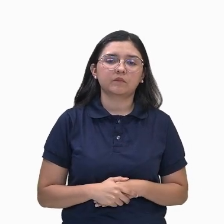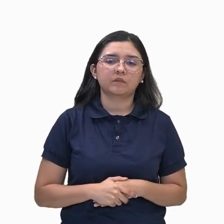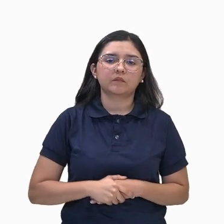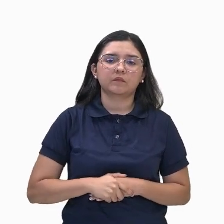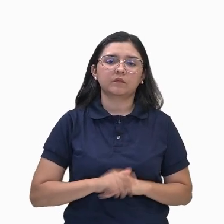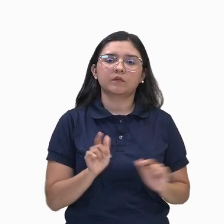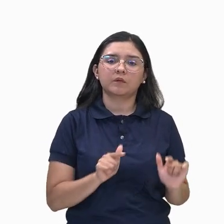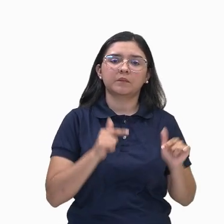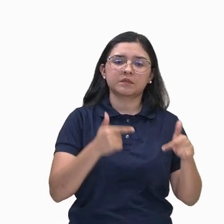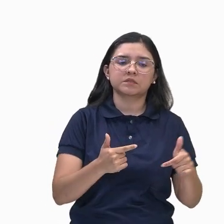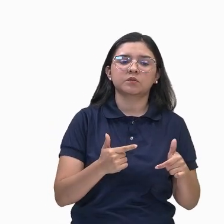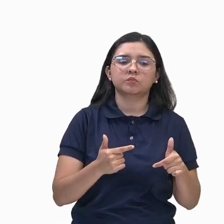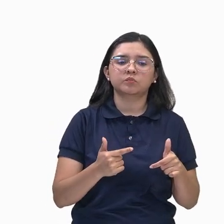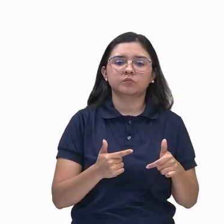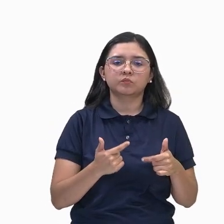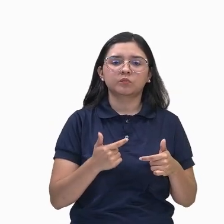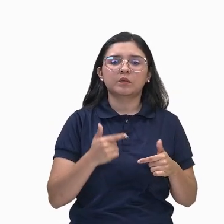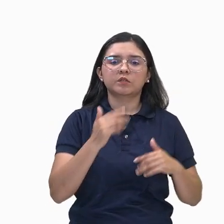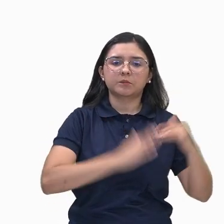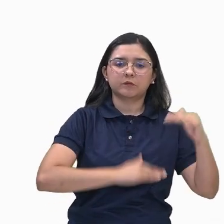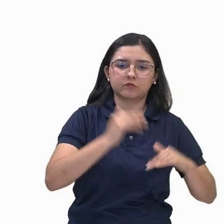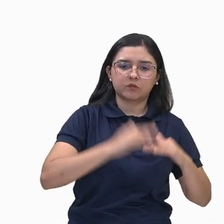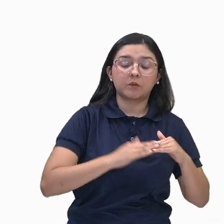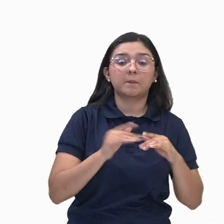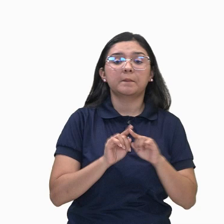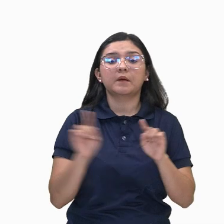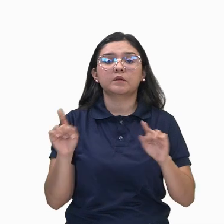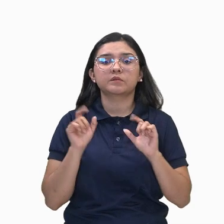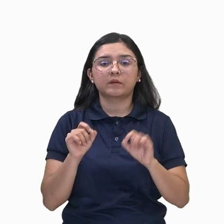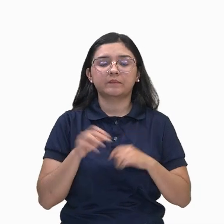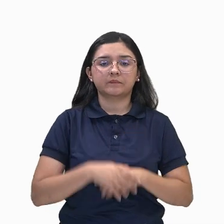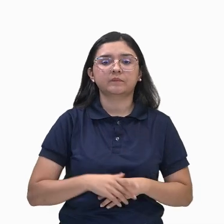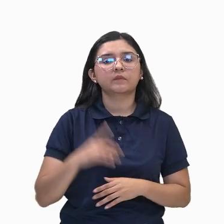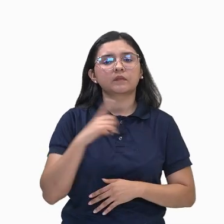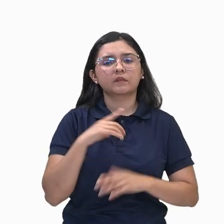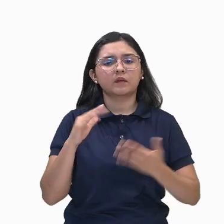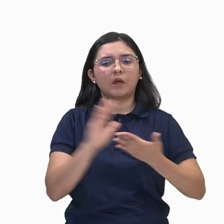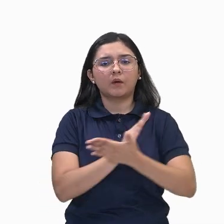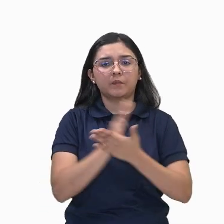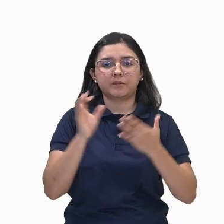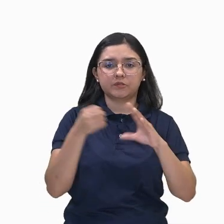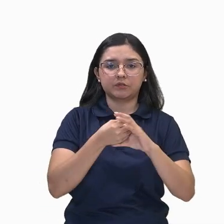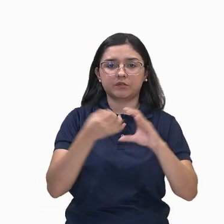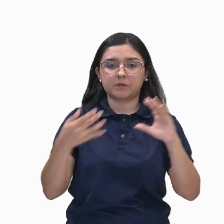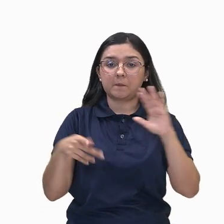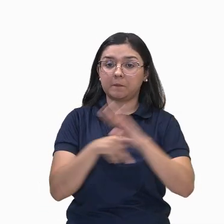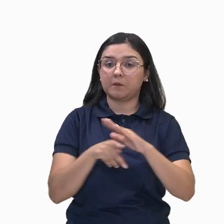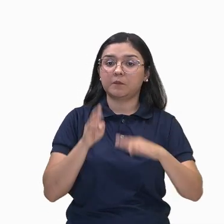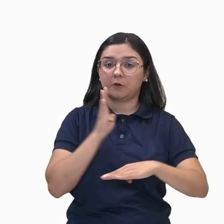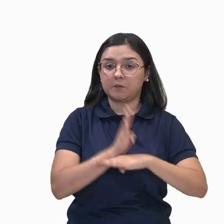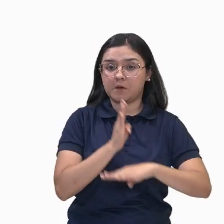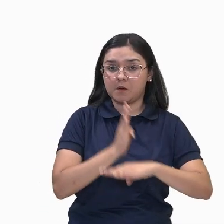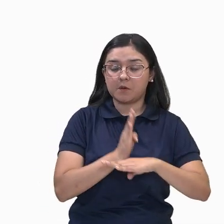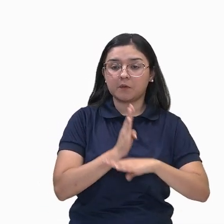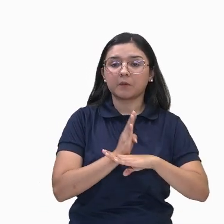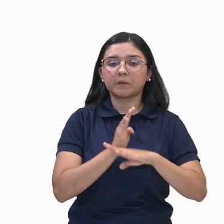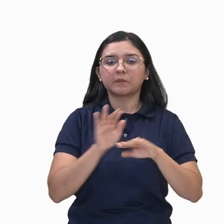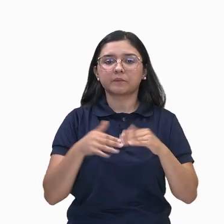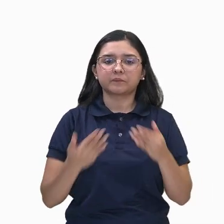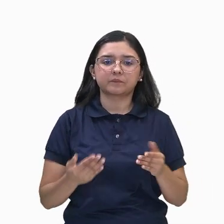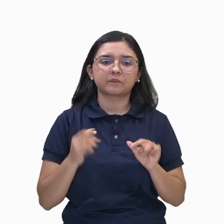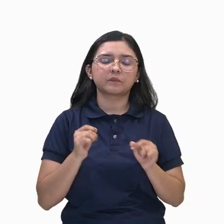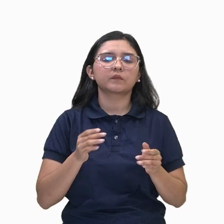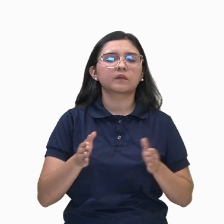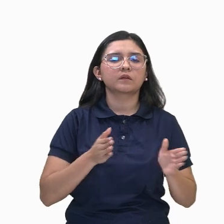uma seguinte, mas ele ainda traz algumas características do barroco. Então, essa